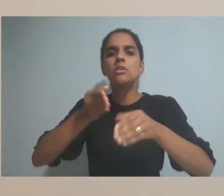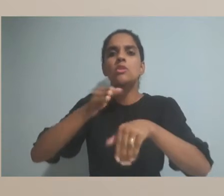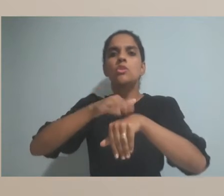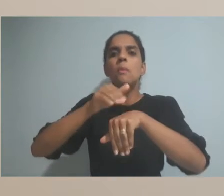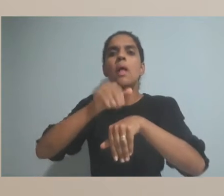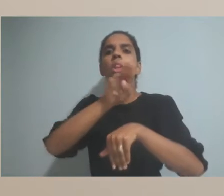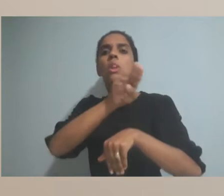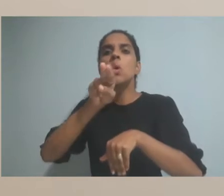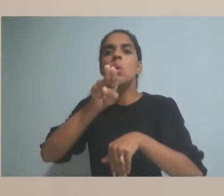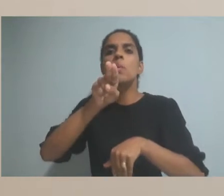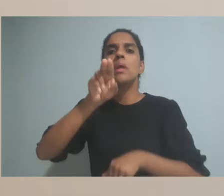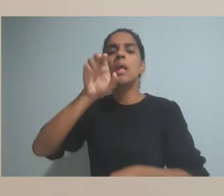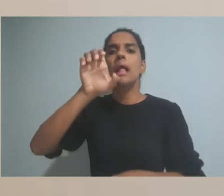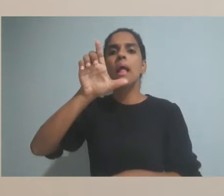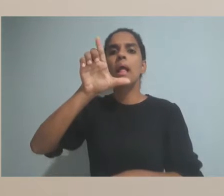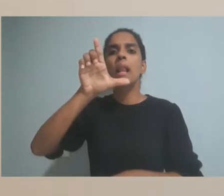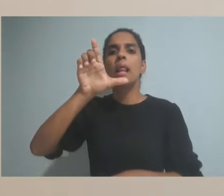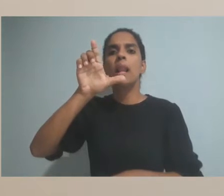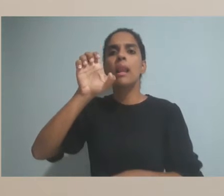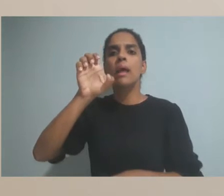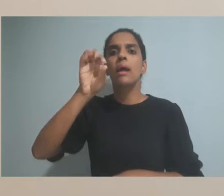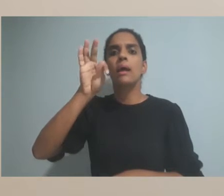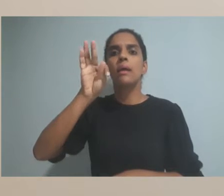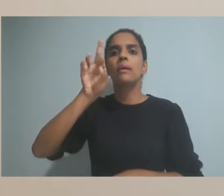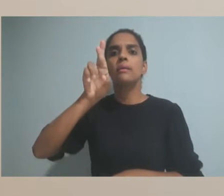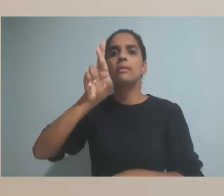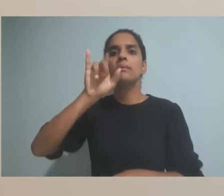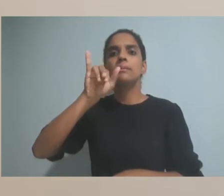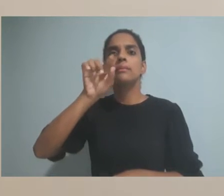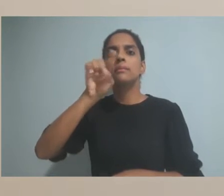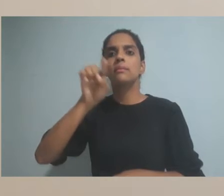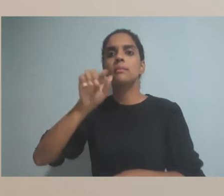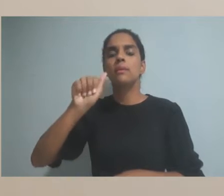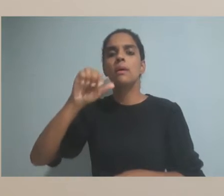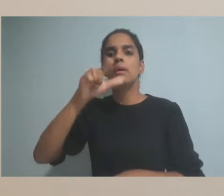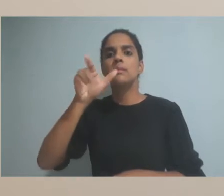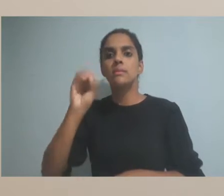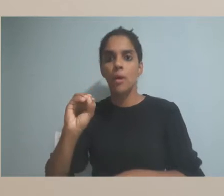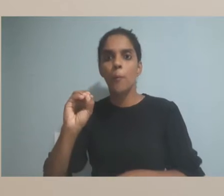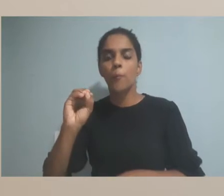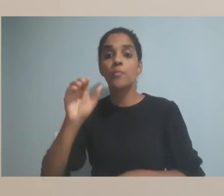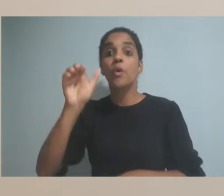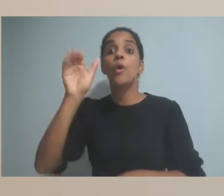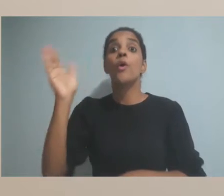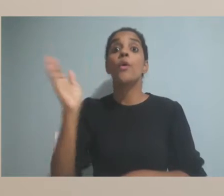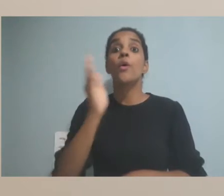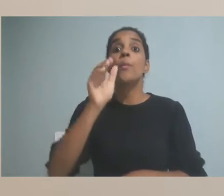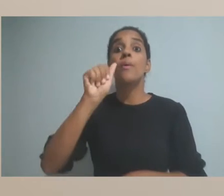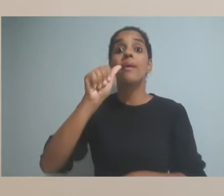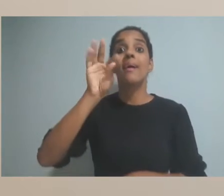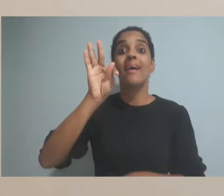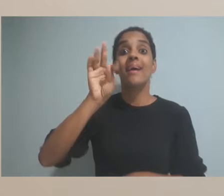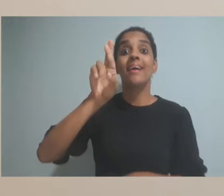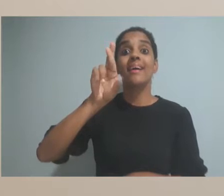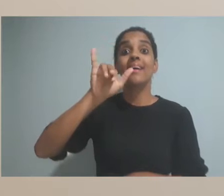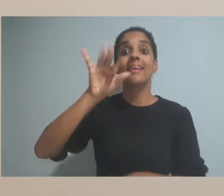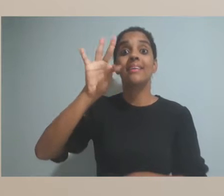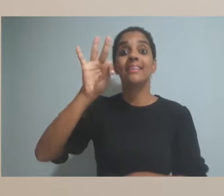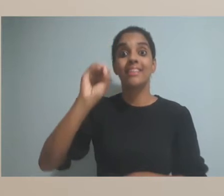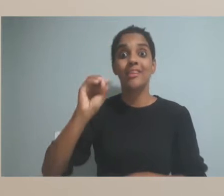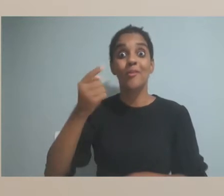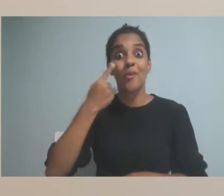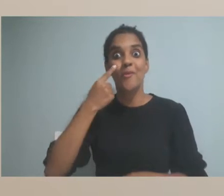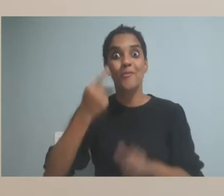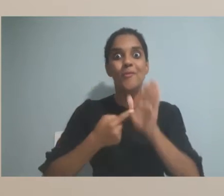processo chamado eletrização por atrito, produzindo um desequilíbrio na distribuição das cargas, ao qual